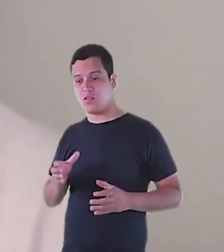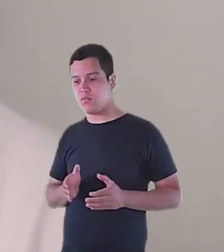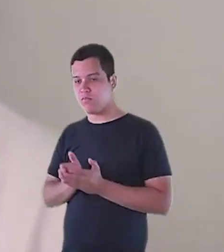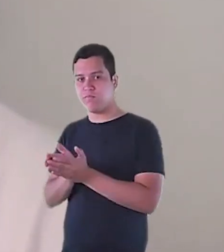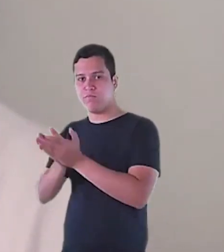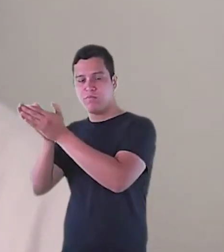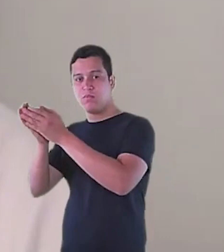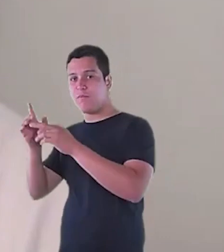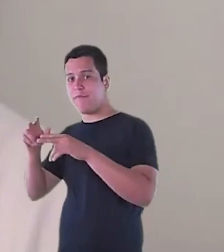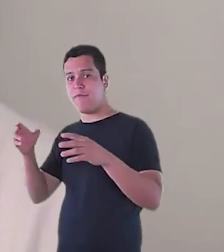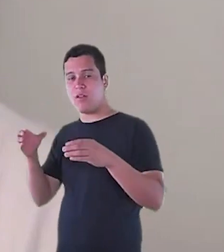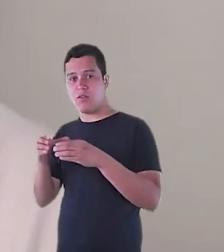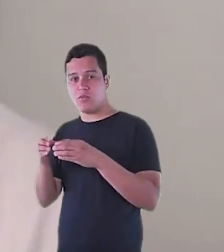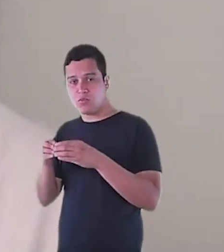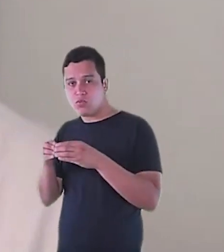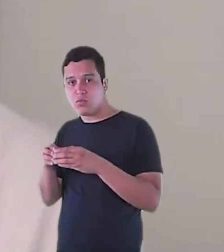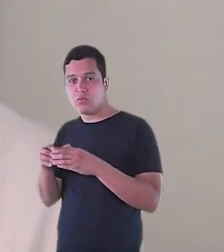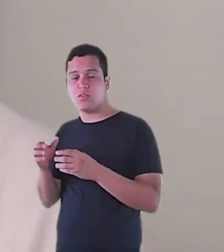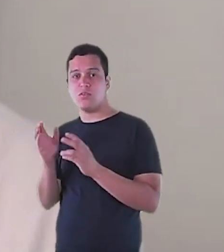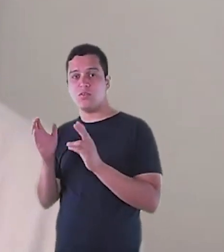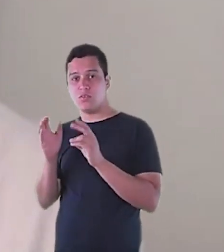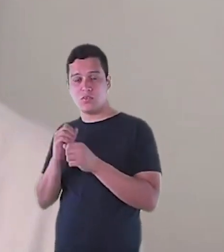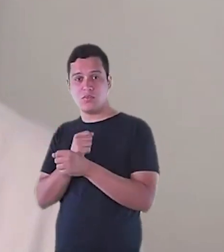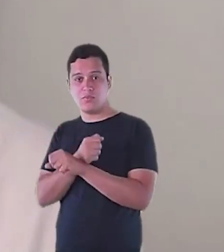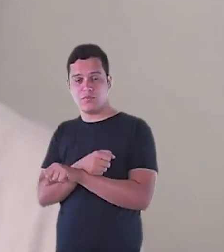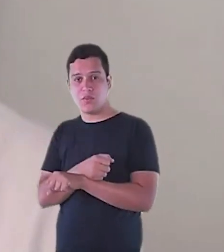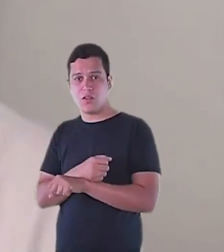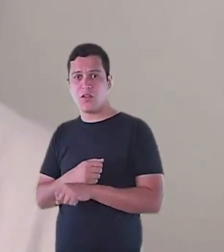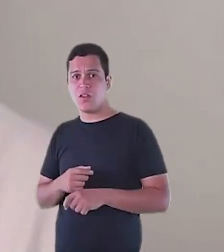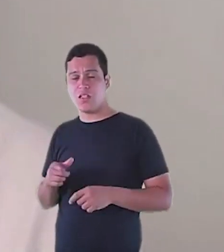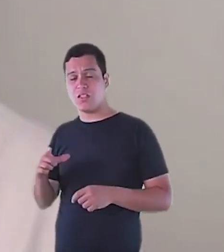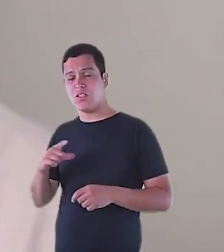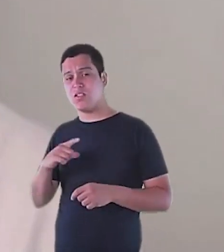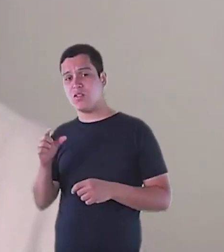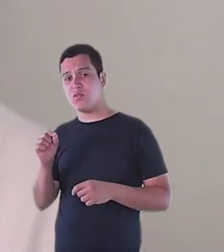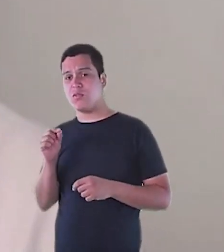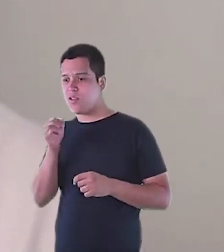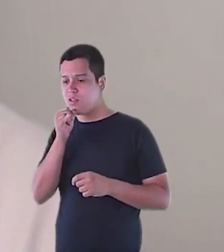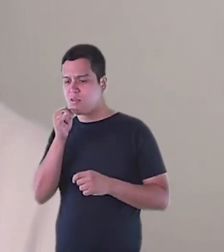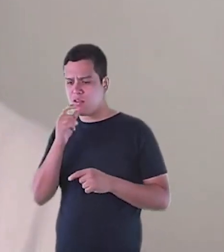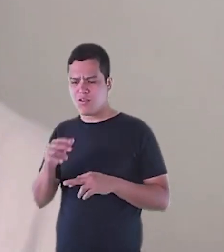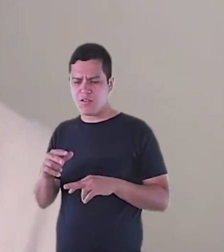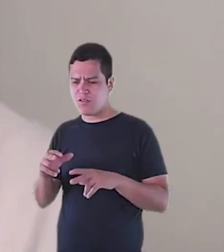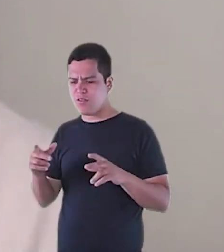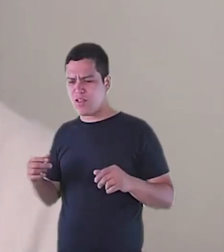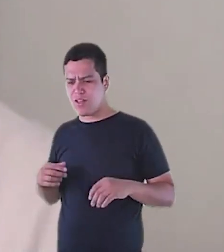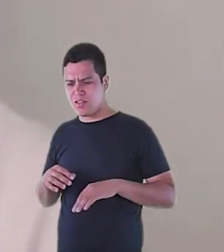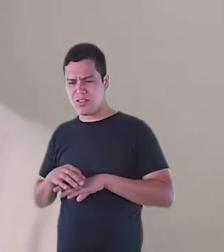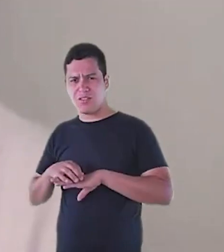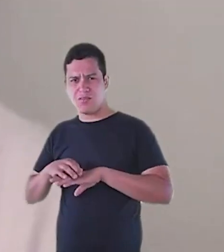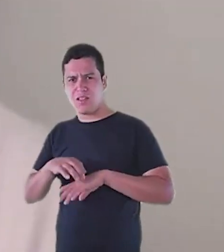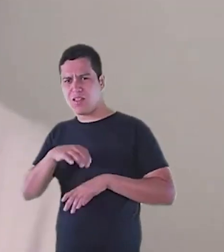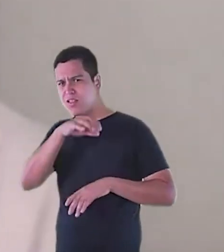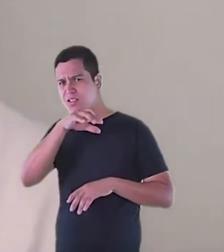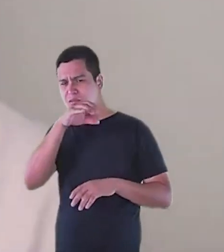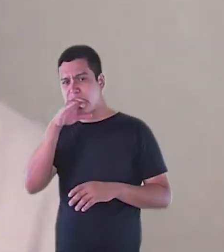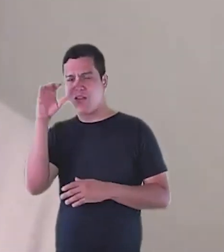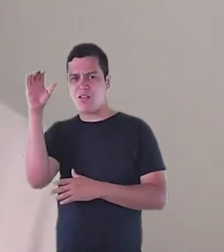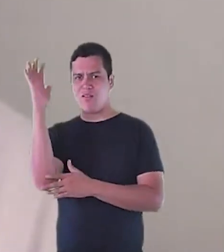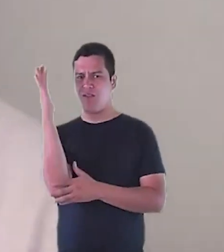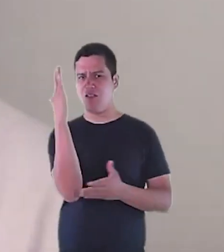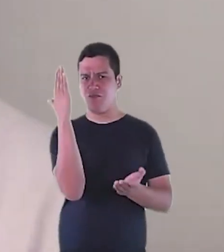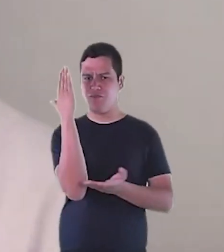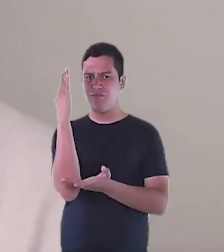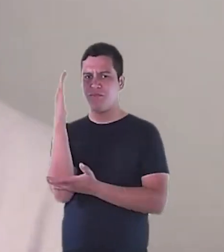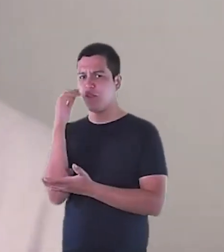1511 leva para Lisboa uma carga de peles de onça pintada, papagaios, toras de pau-brasil e um